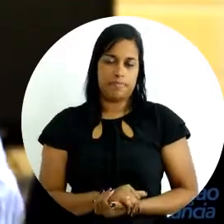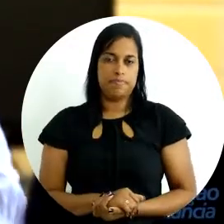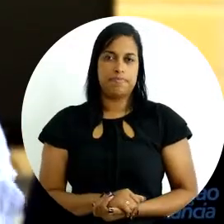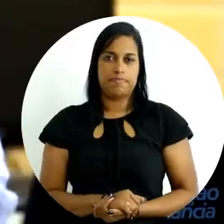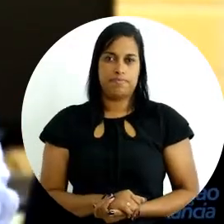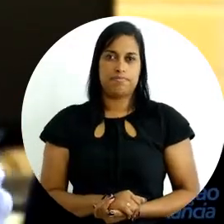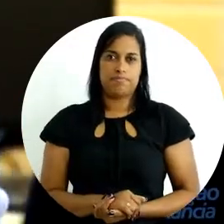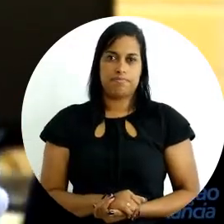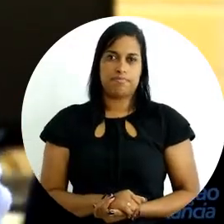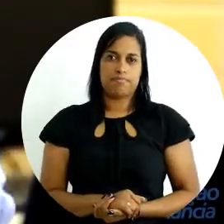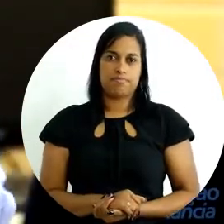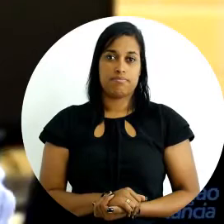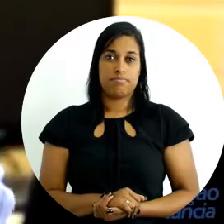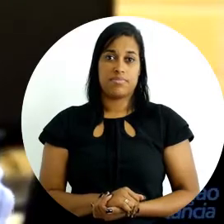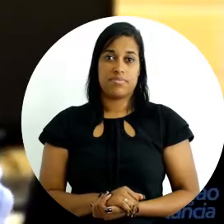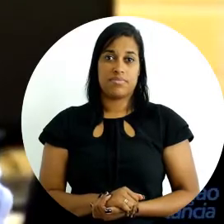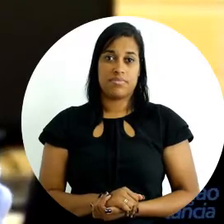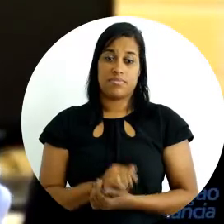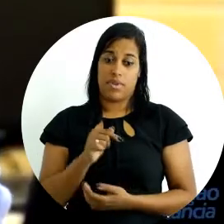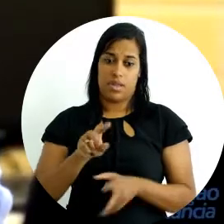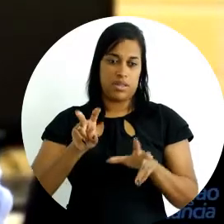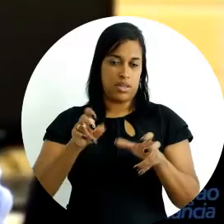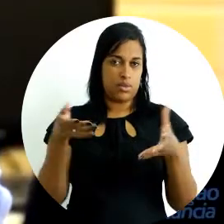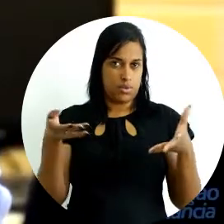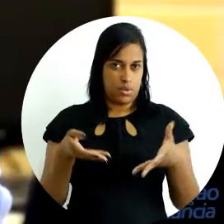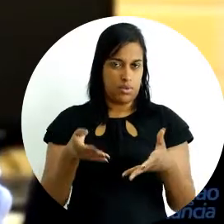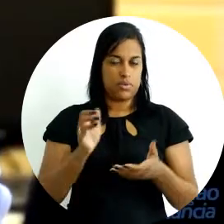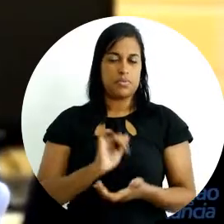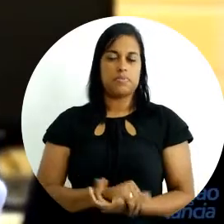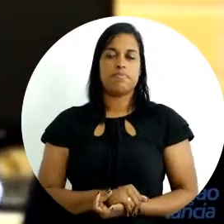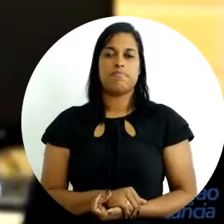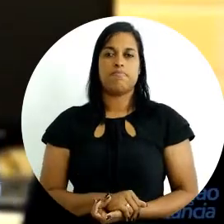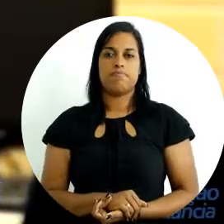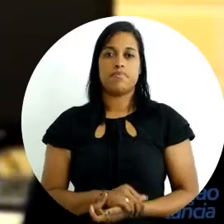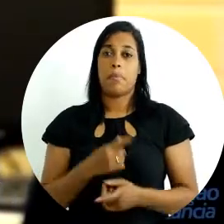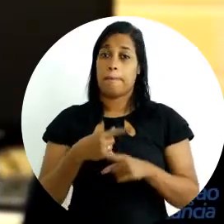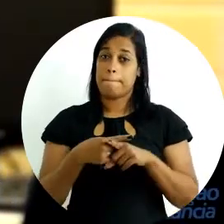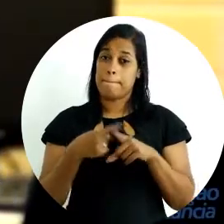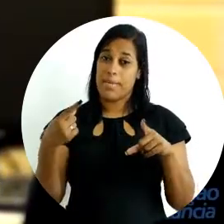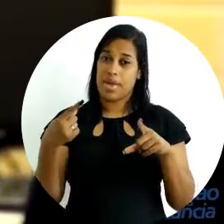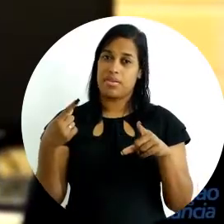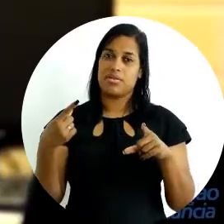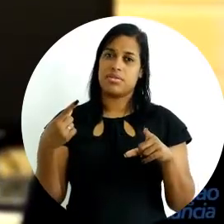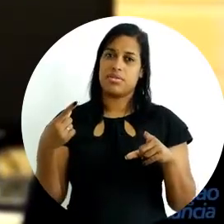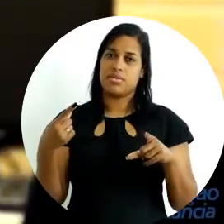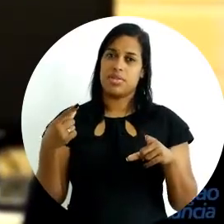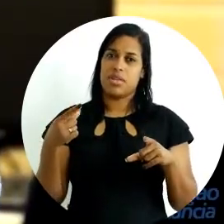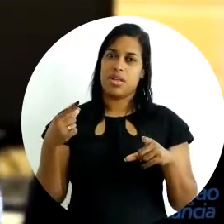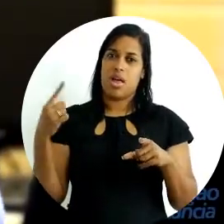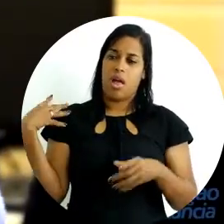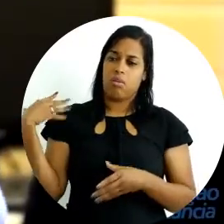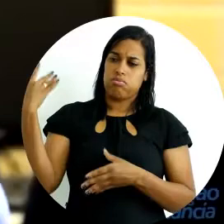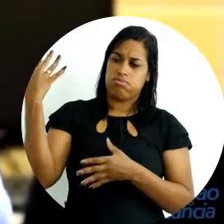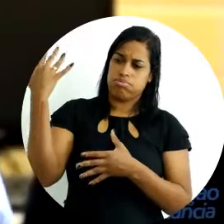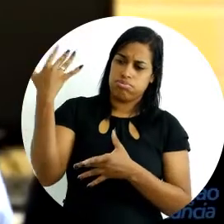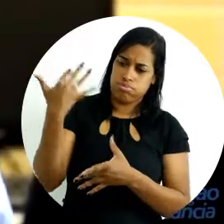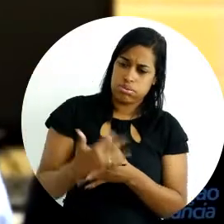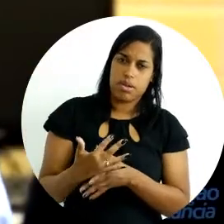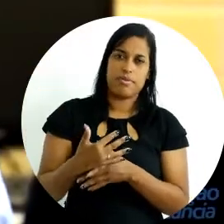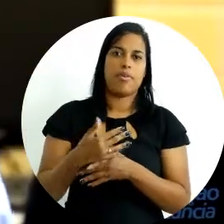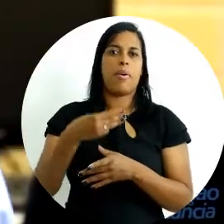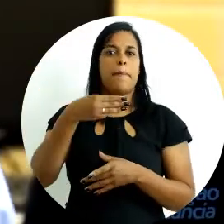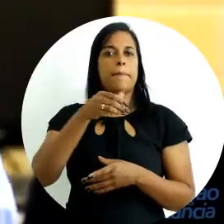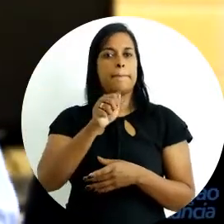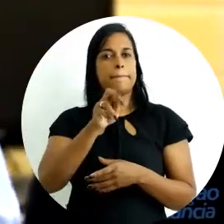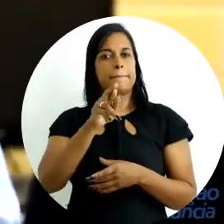poucas, vamos dizer assim, que não vamos nos estender nesse assunto agora. Mas, de uma forma geral, a reforma do Marquês